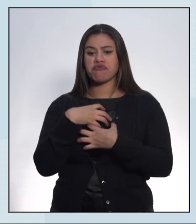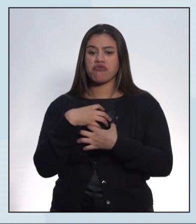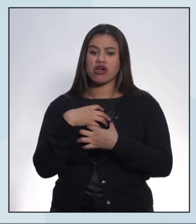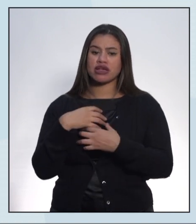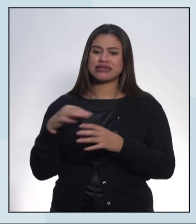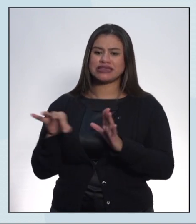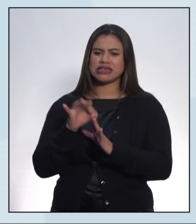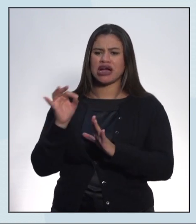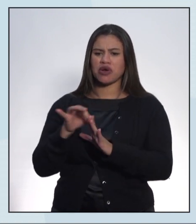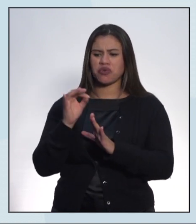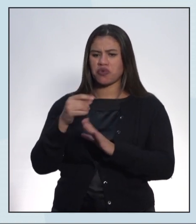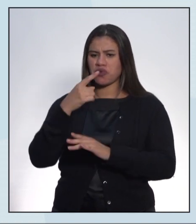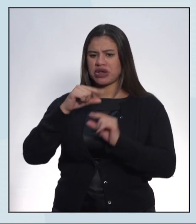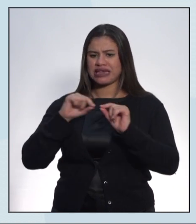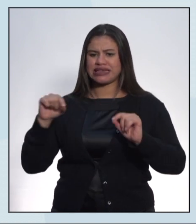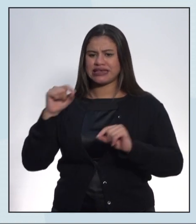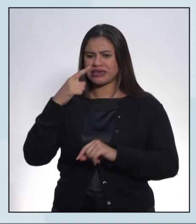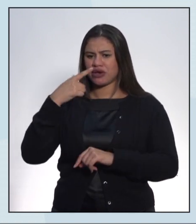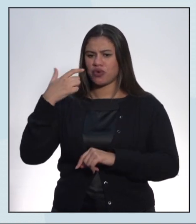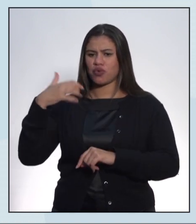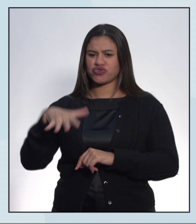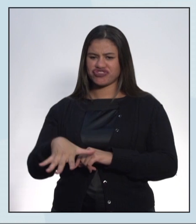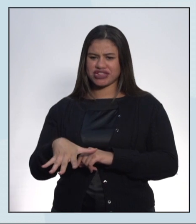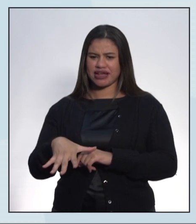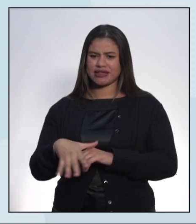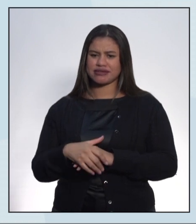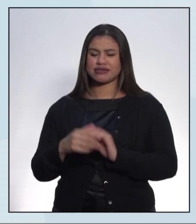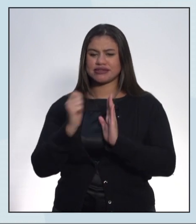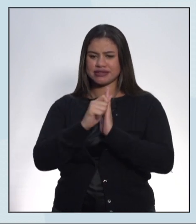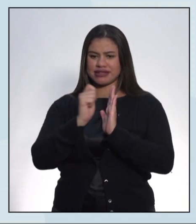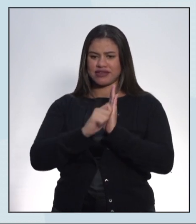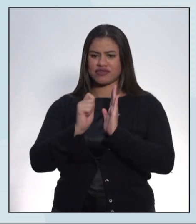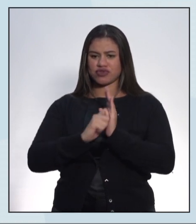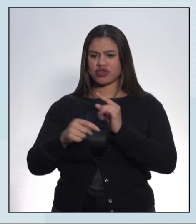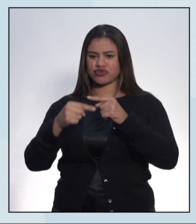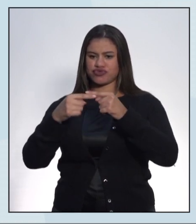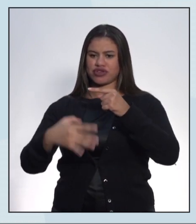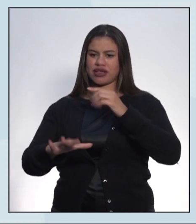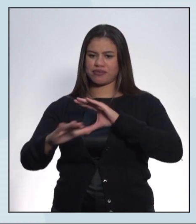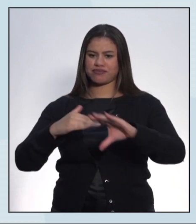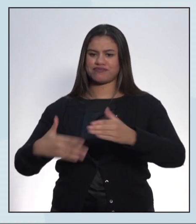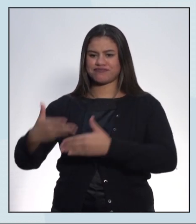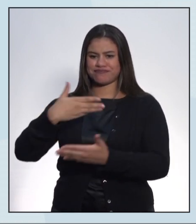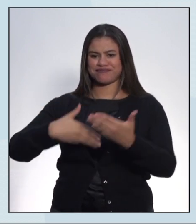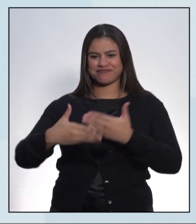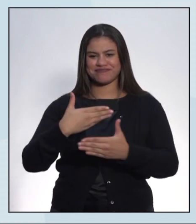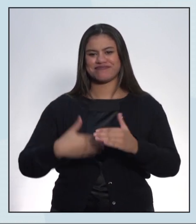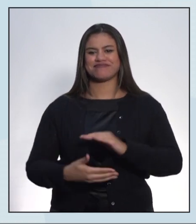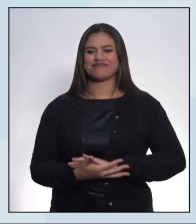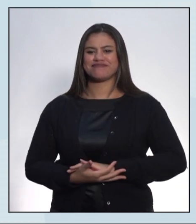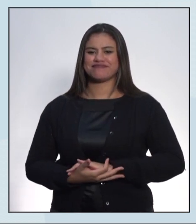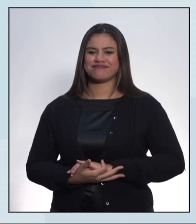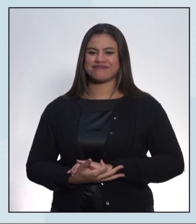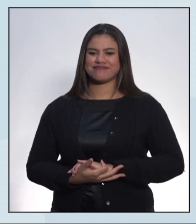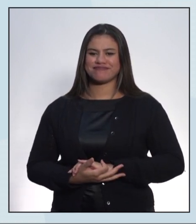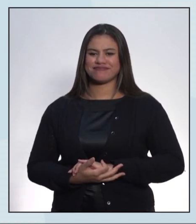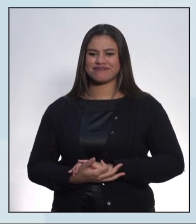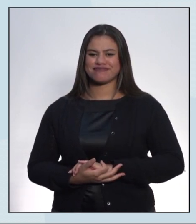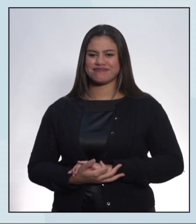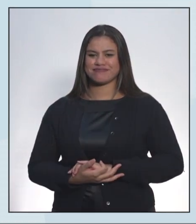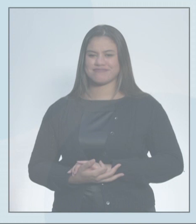de agulha a muita linha ordinária? E não se esqueça, escreva no caderno e compartilhe sua resposta conosco aqui no chat. Até daqui a pouquinho.